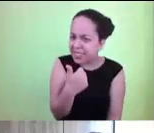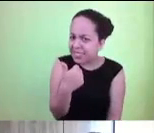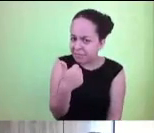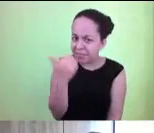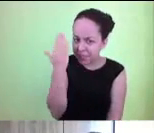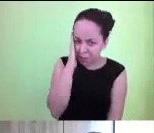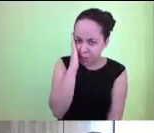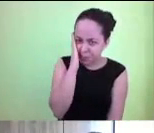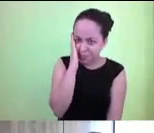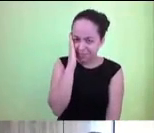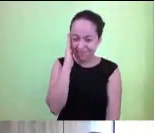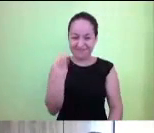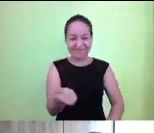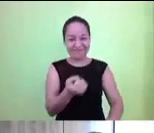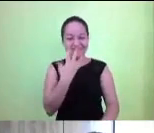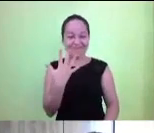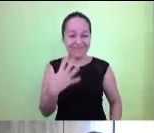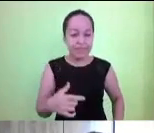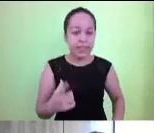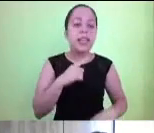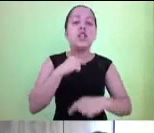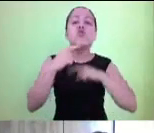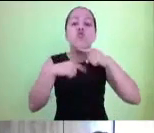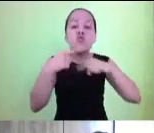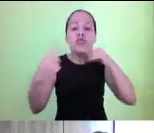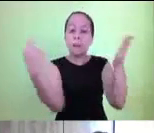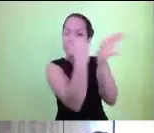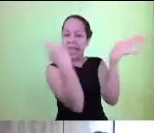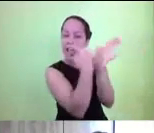Ver se tem algumas perguntas aqui.